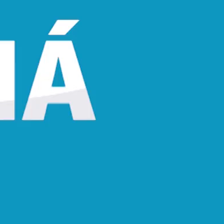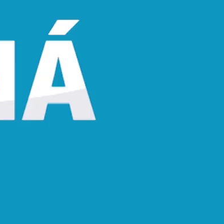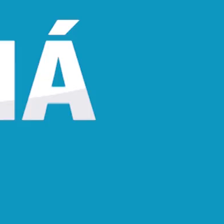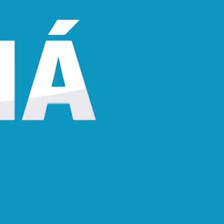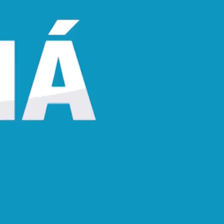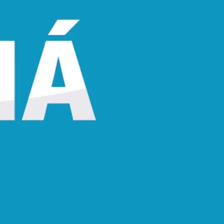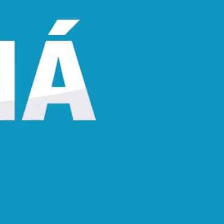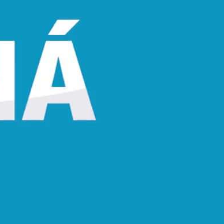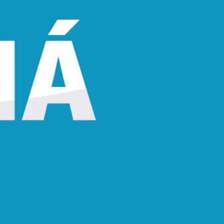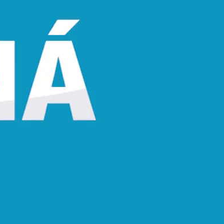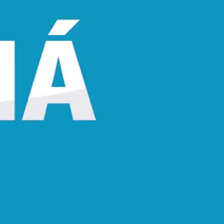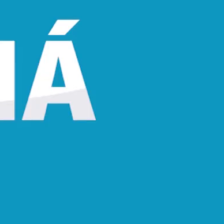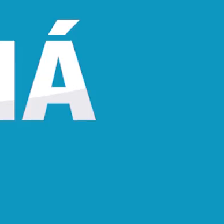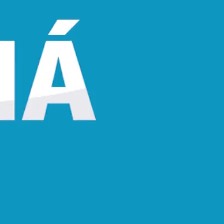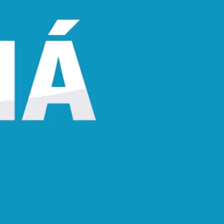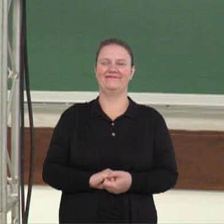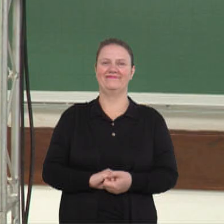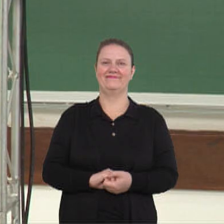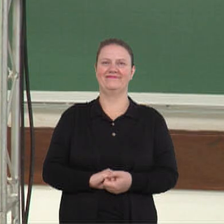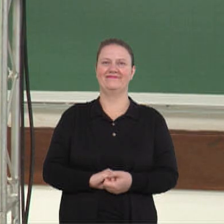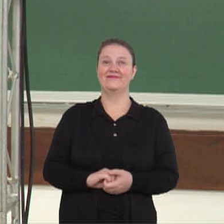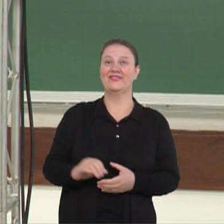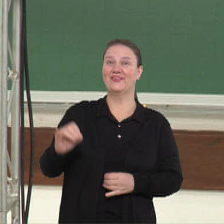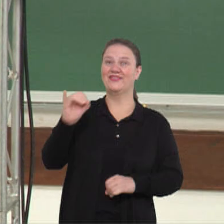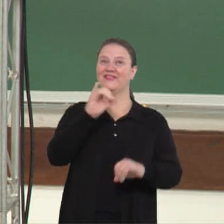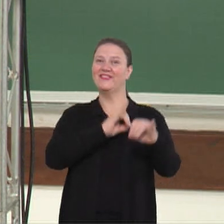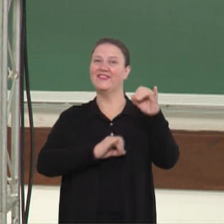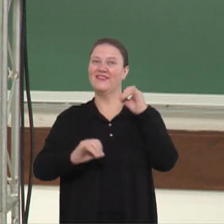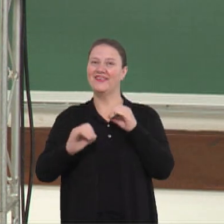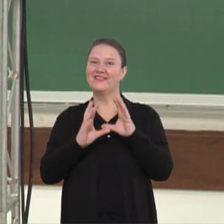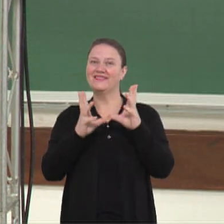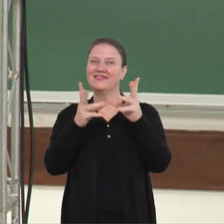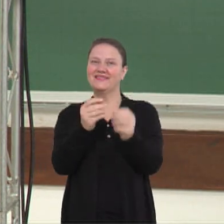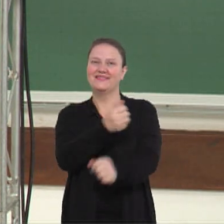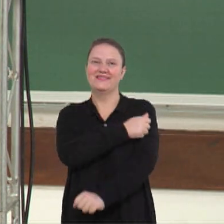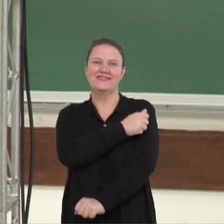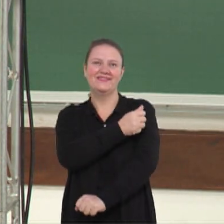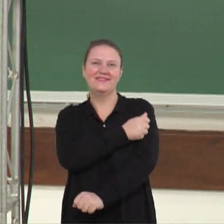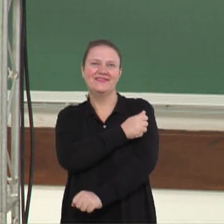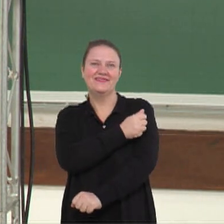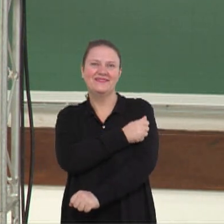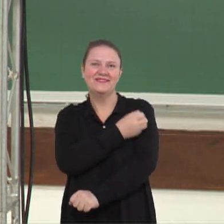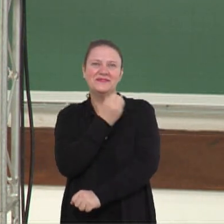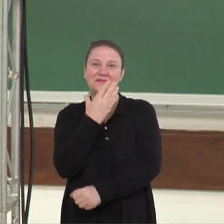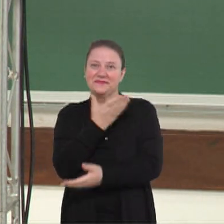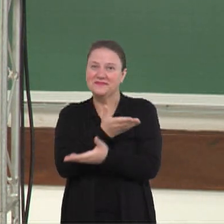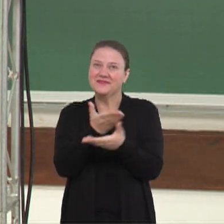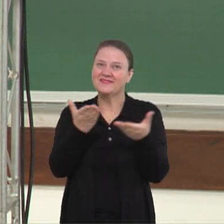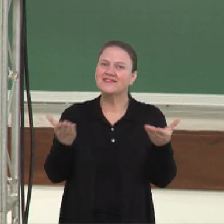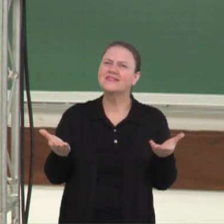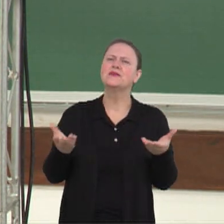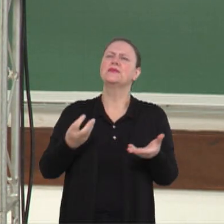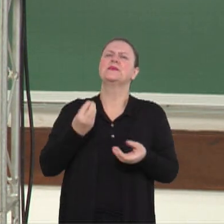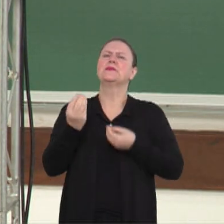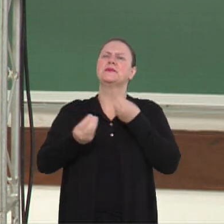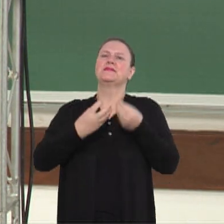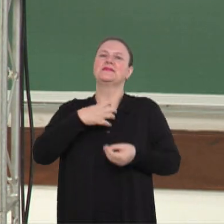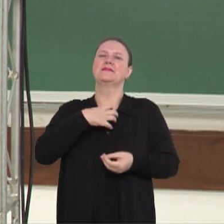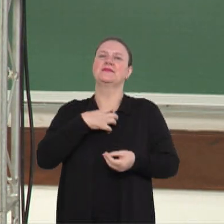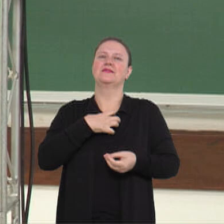vi o olá o instagram alvin olá alunos como vocês estão